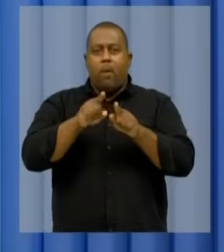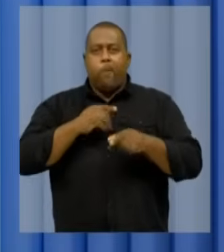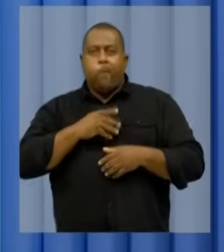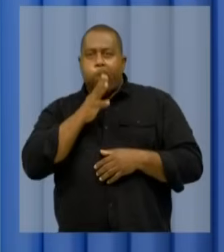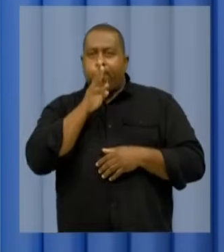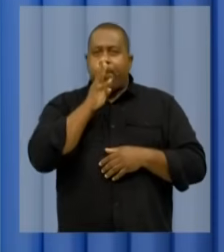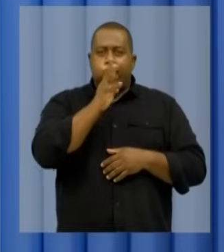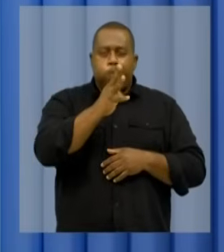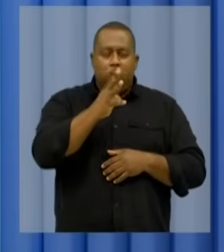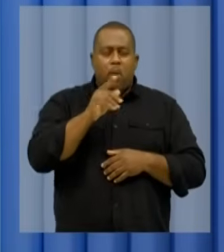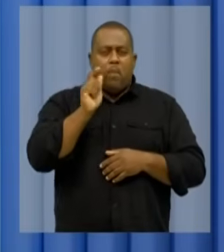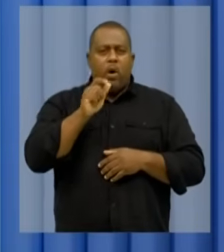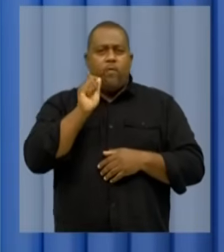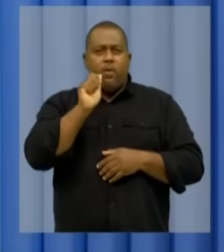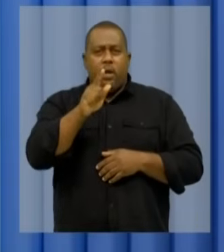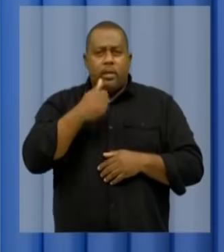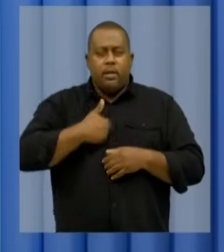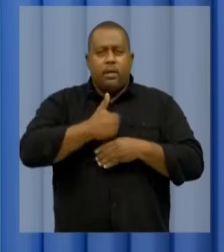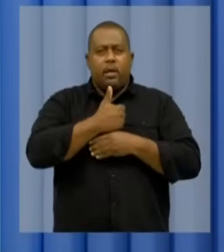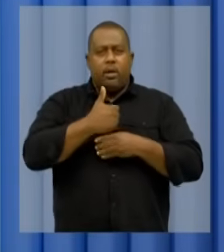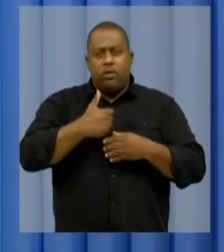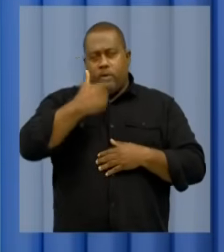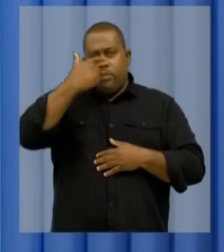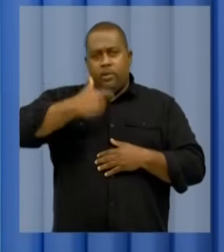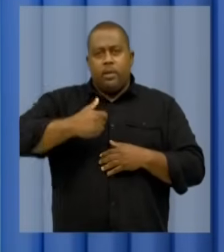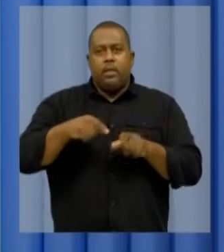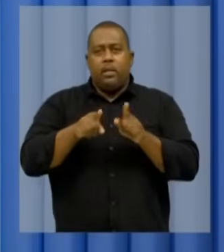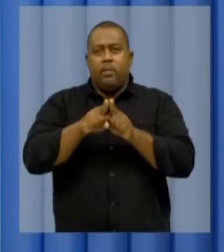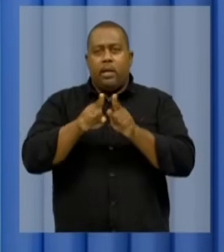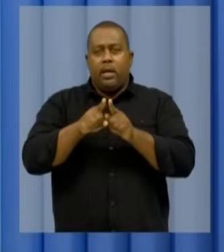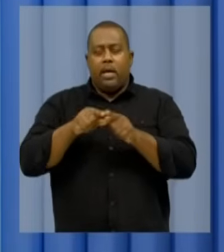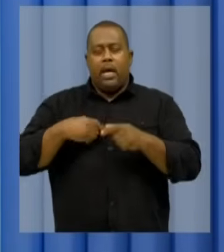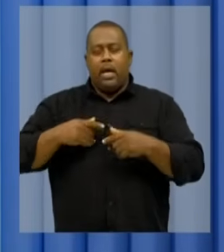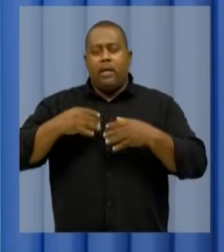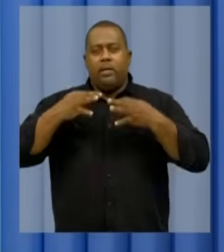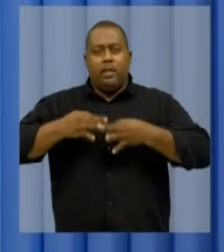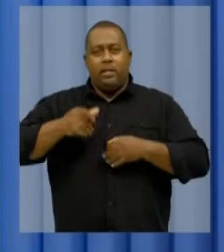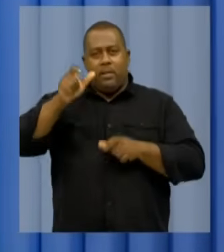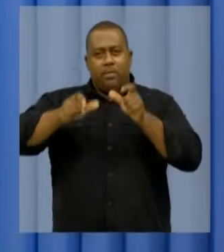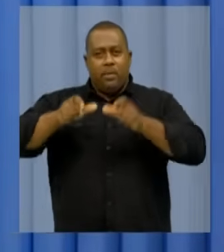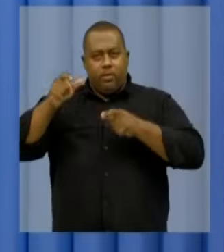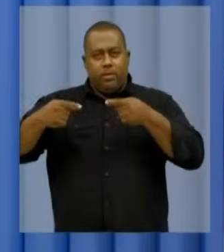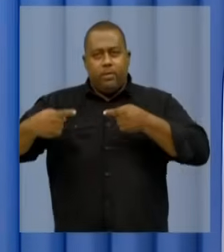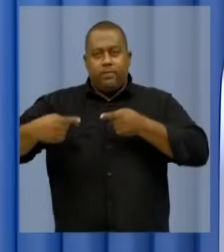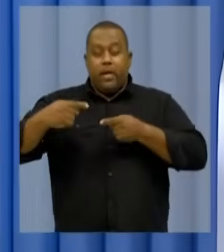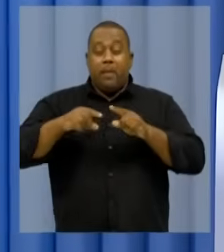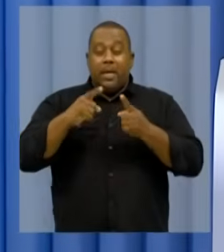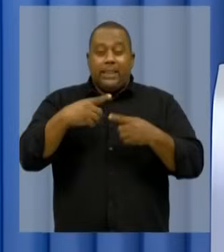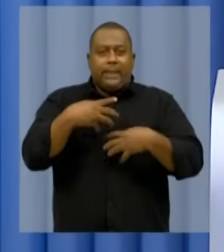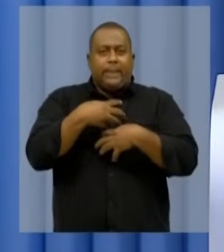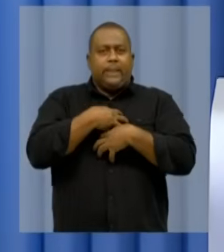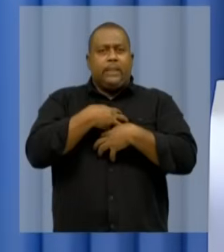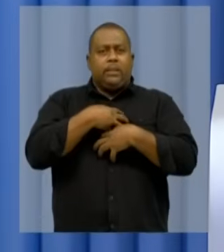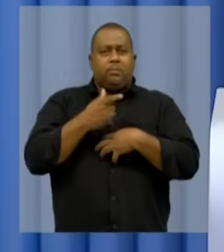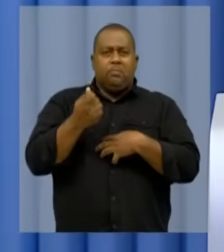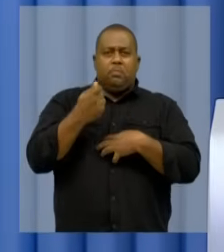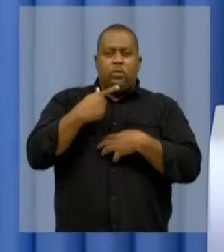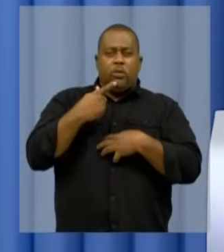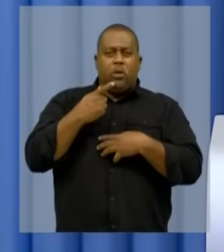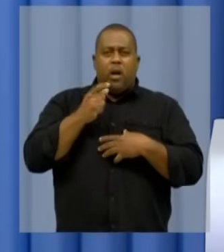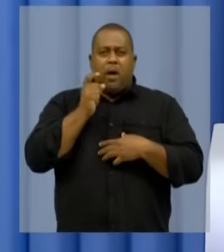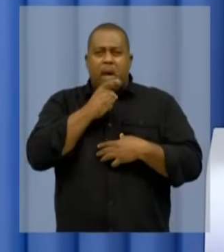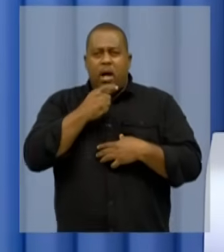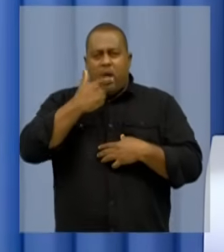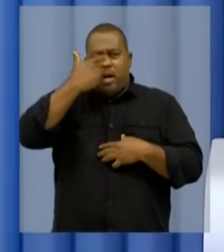que ofendam a honra e a dignidade dos adversários. Mas se um candidato se sentir ofendido ou caluniado